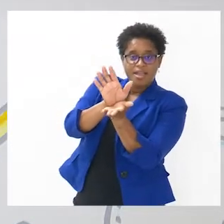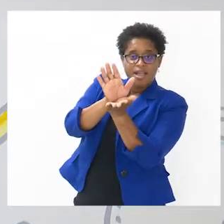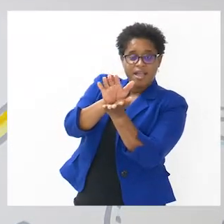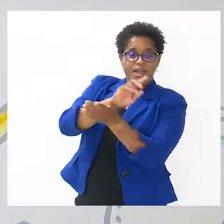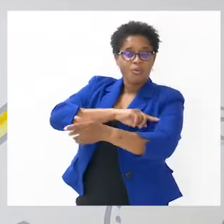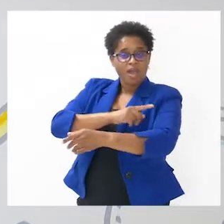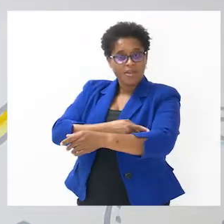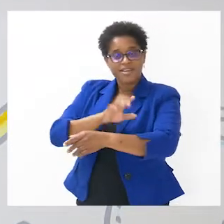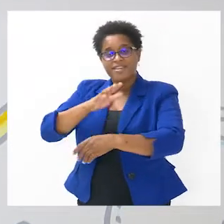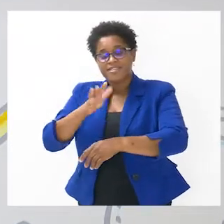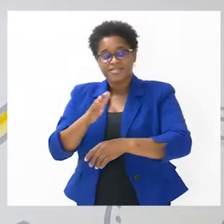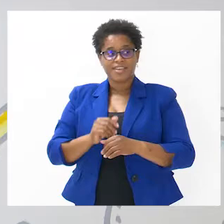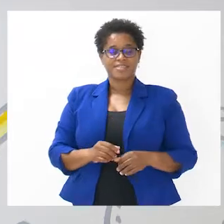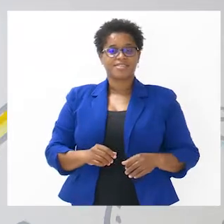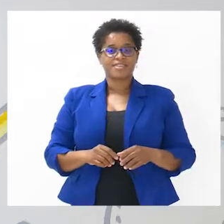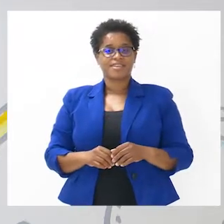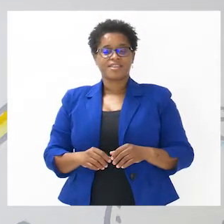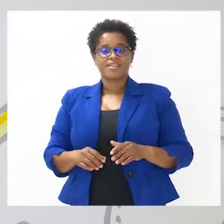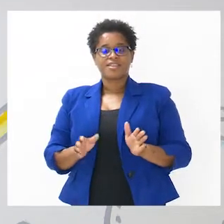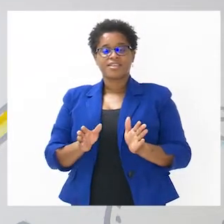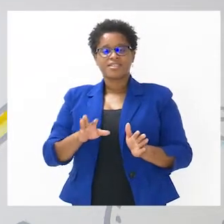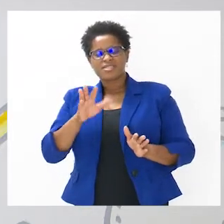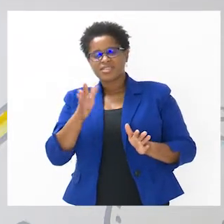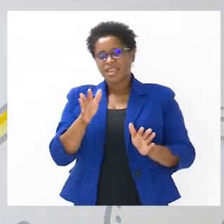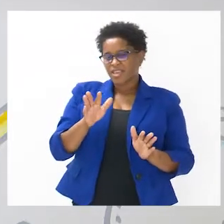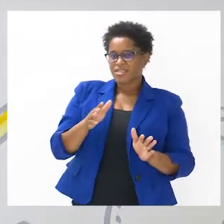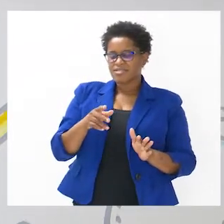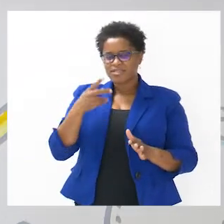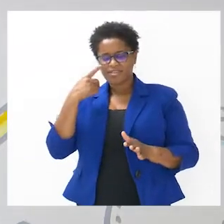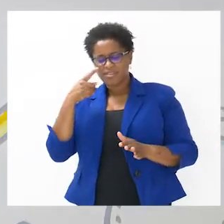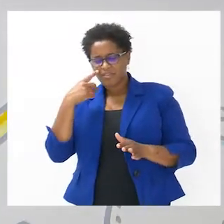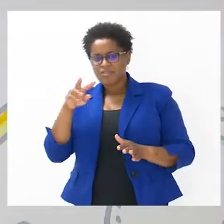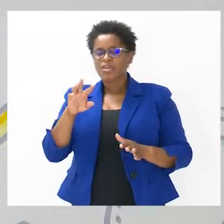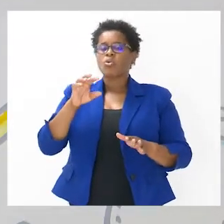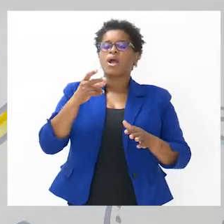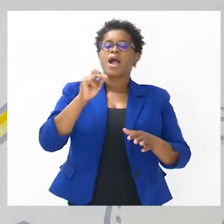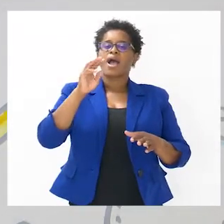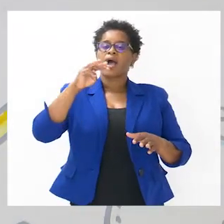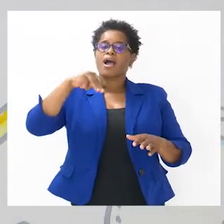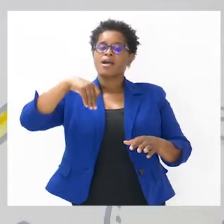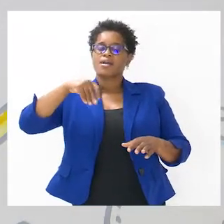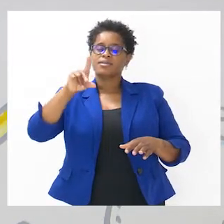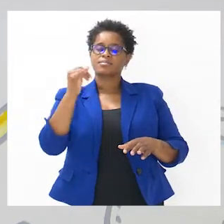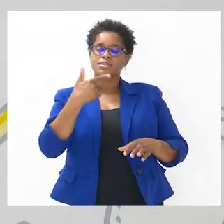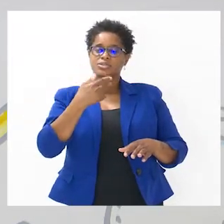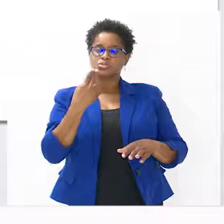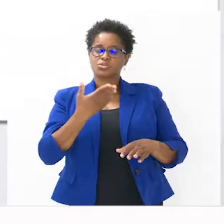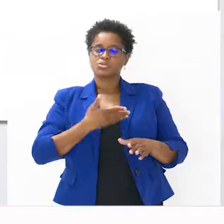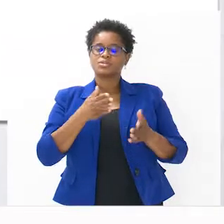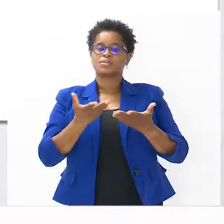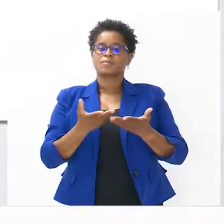tentar adivinhar ou encontrar a sua amplitude. Eu gosto de fazer isso com os meus alunos. Então, temos